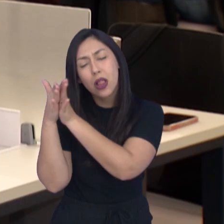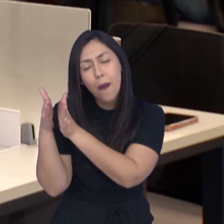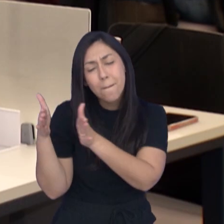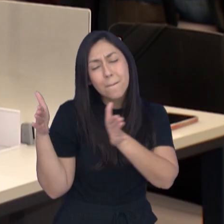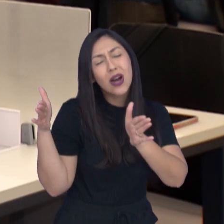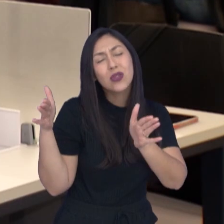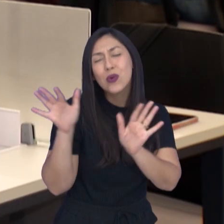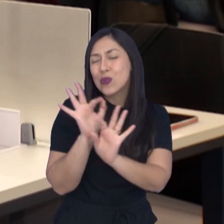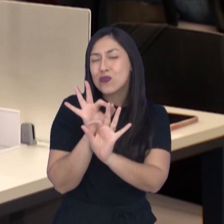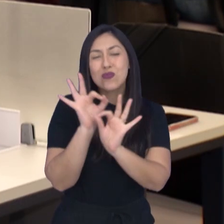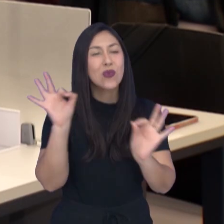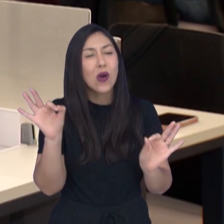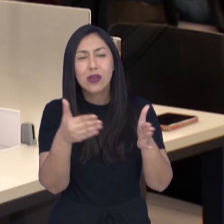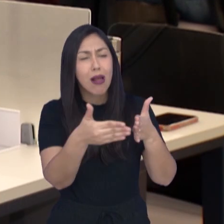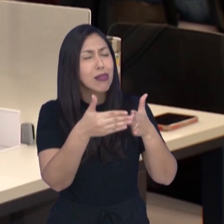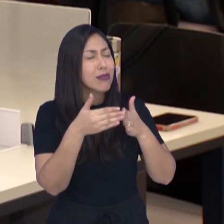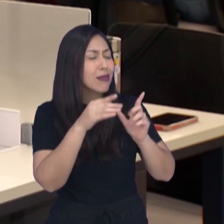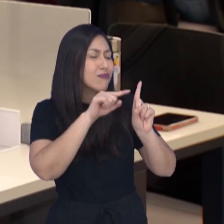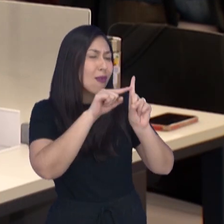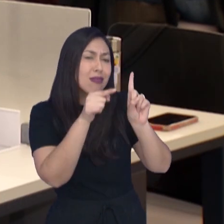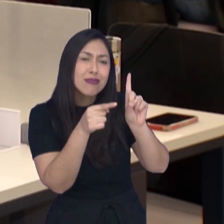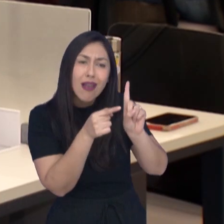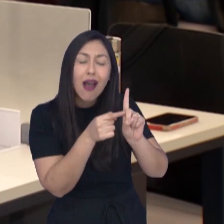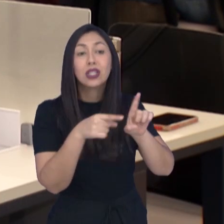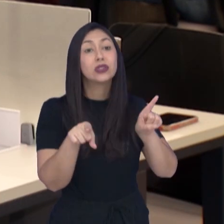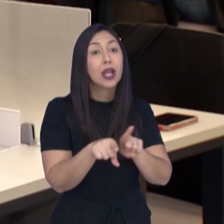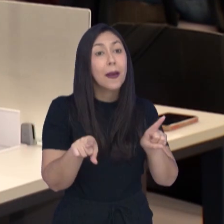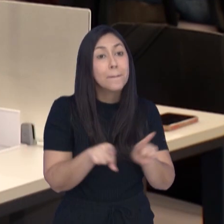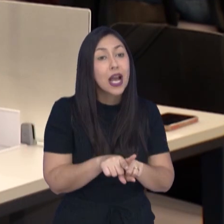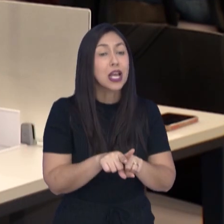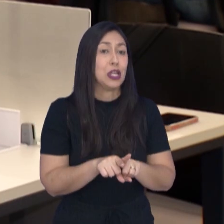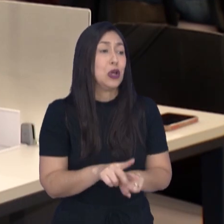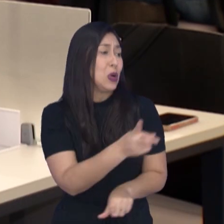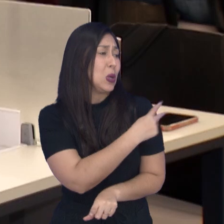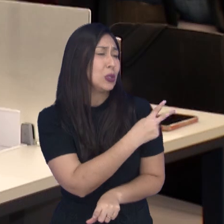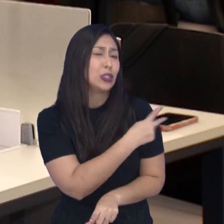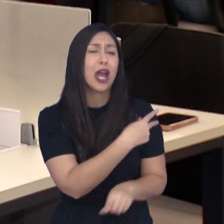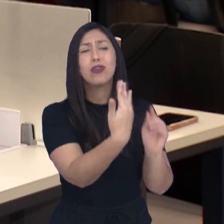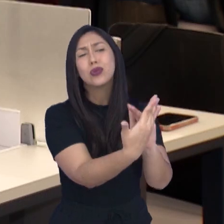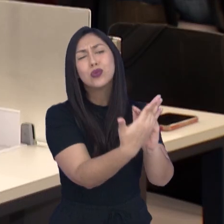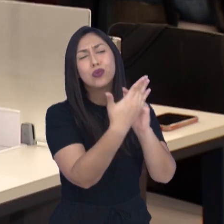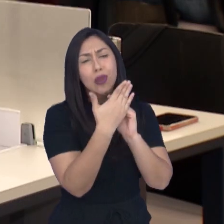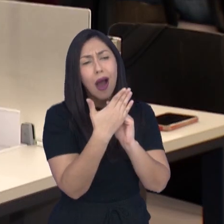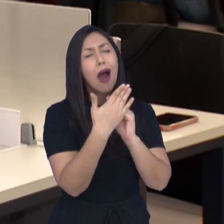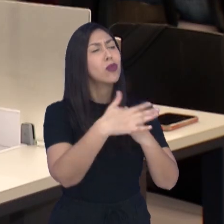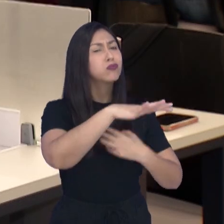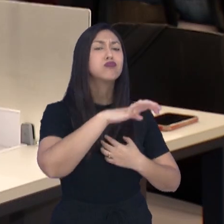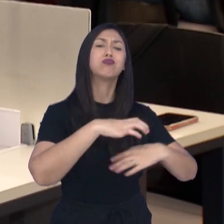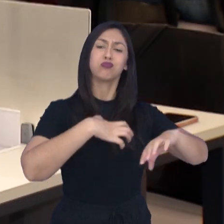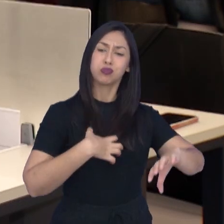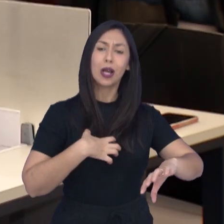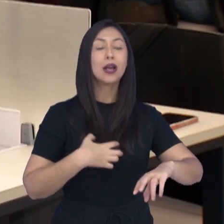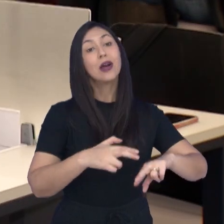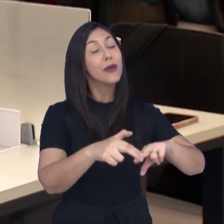licença maternidade. Eu soube que eu teria a ajuda dos meus gestores, a compreensão que era um momento diferente.